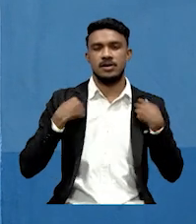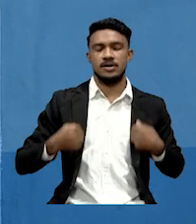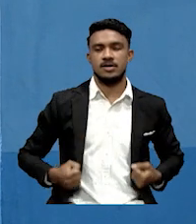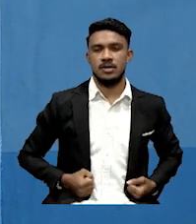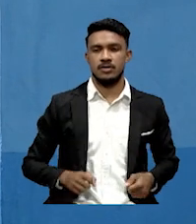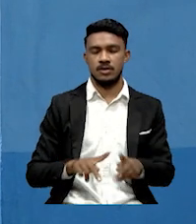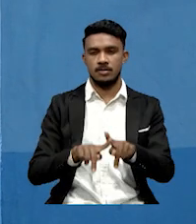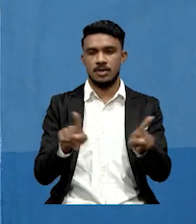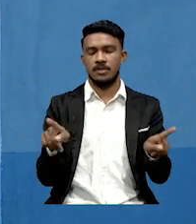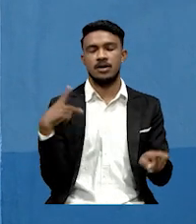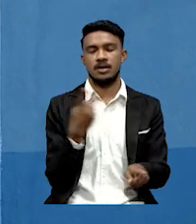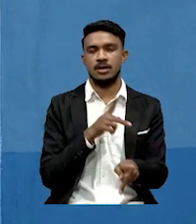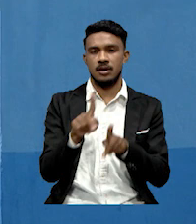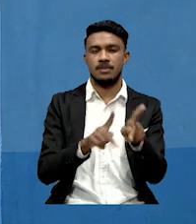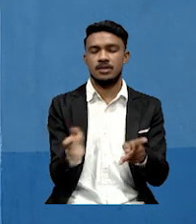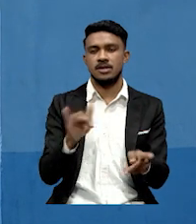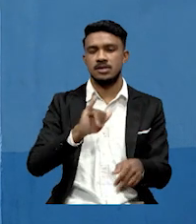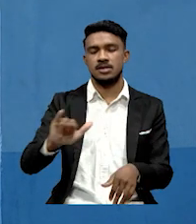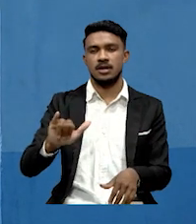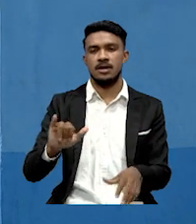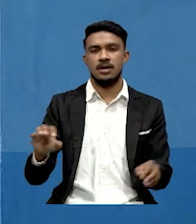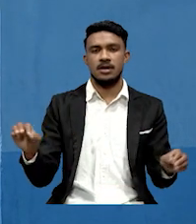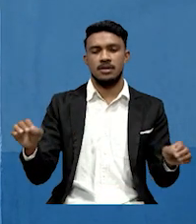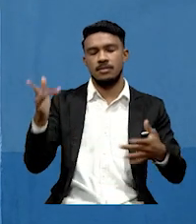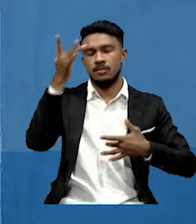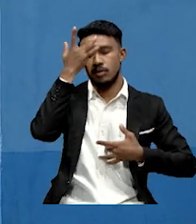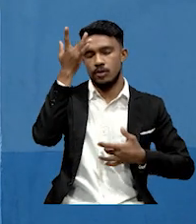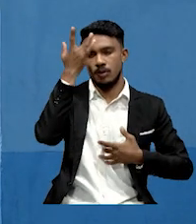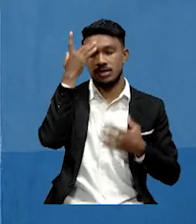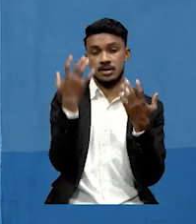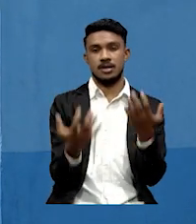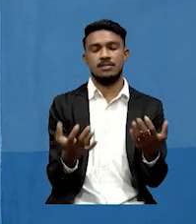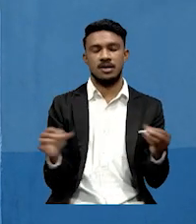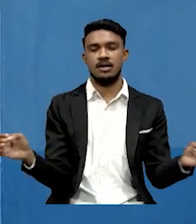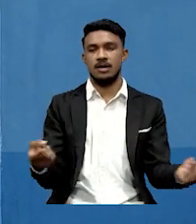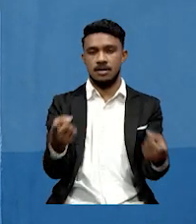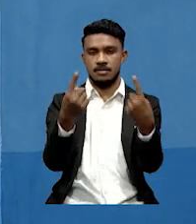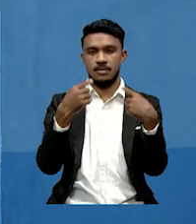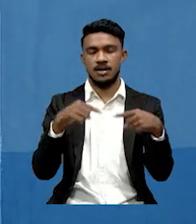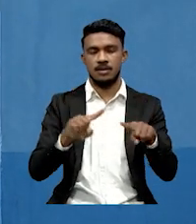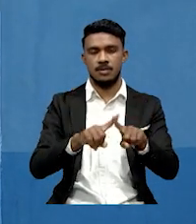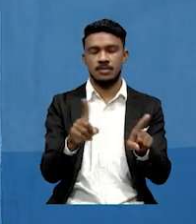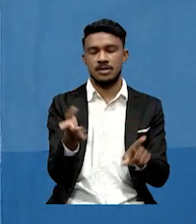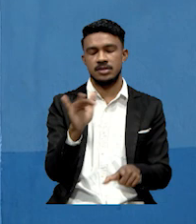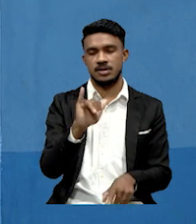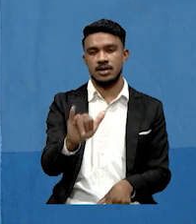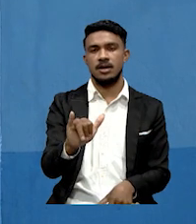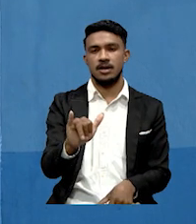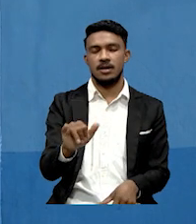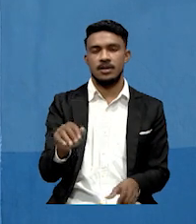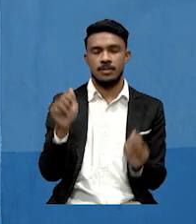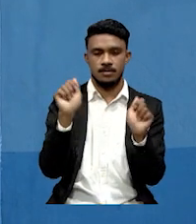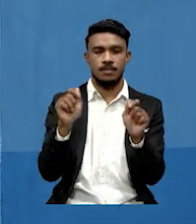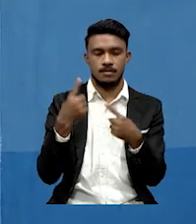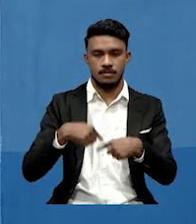be itania malu sira, dalaruma sira mora be kamaan hela daruma lamai, mai be daruma sira ba uluk tiap